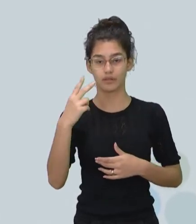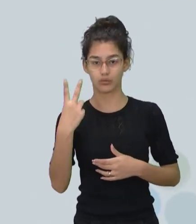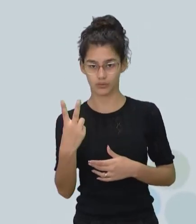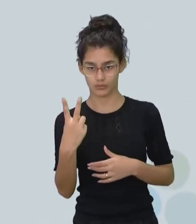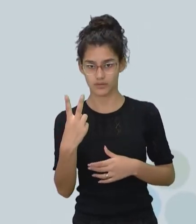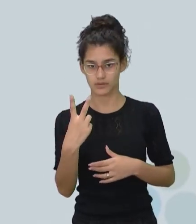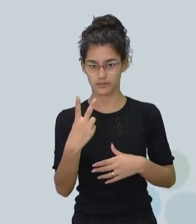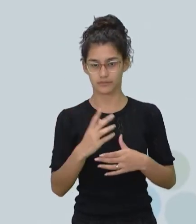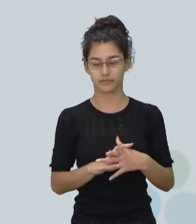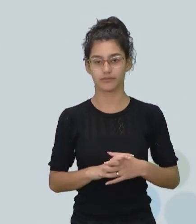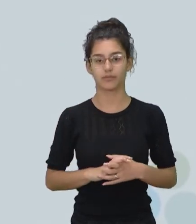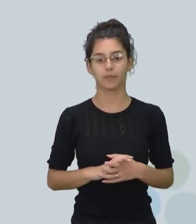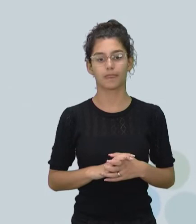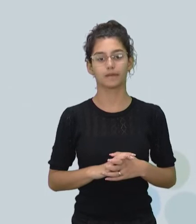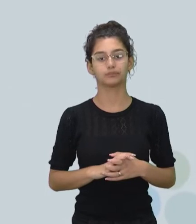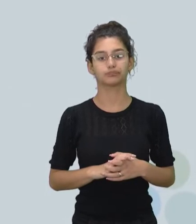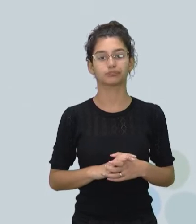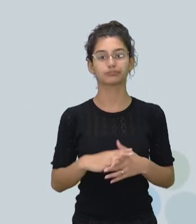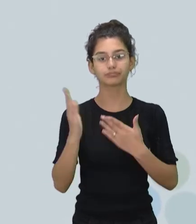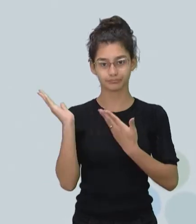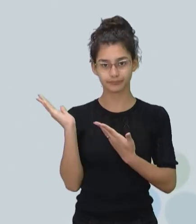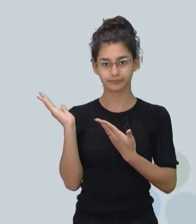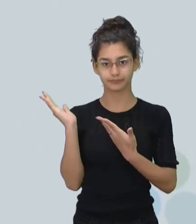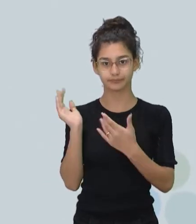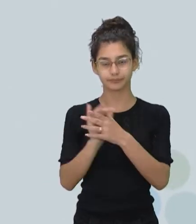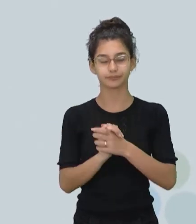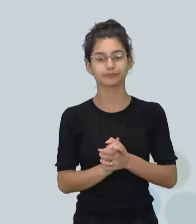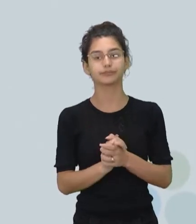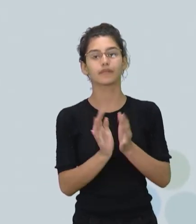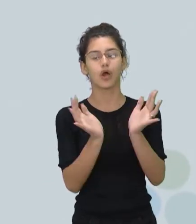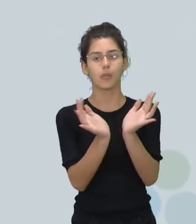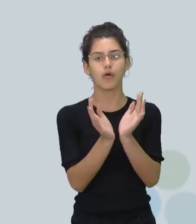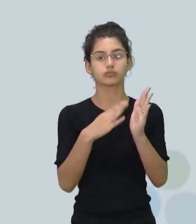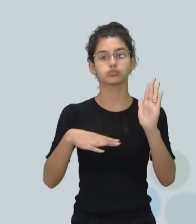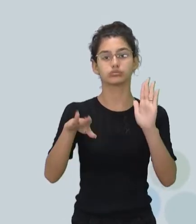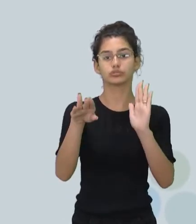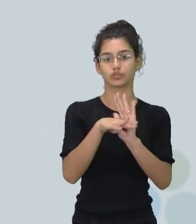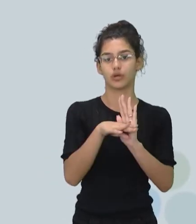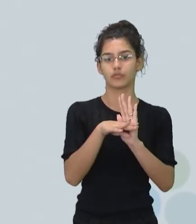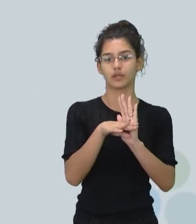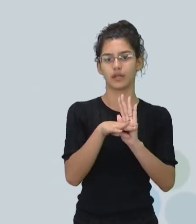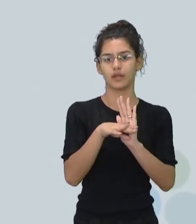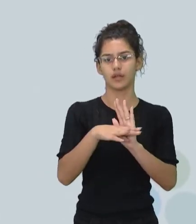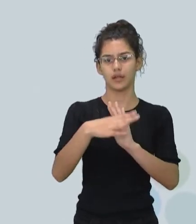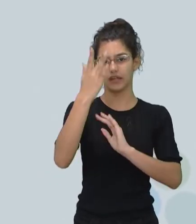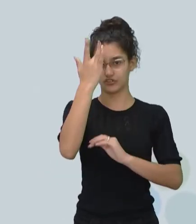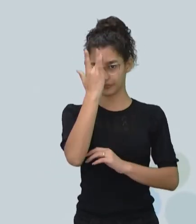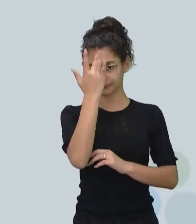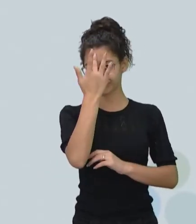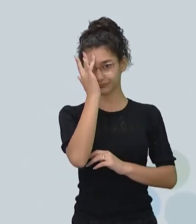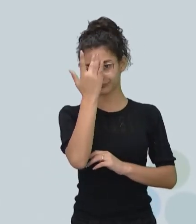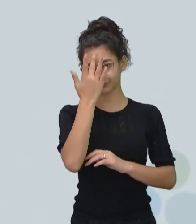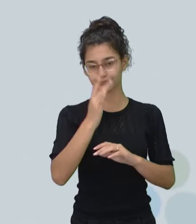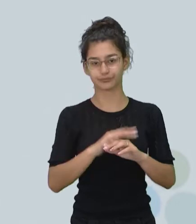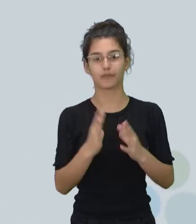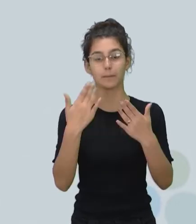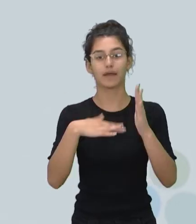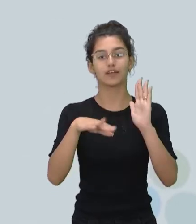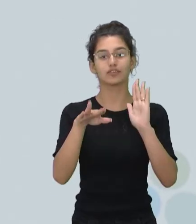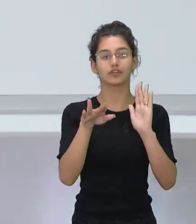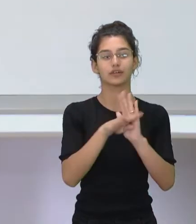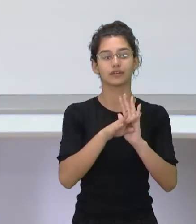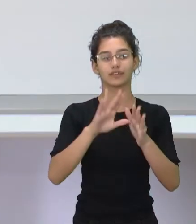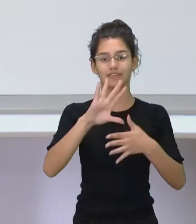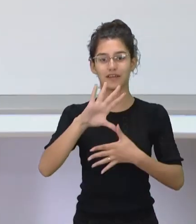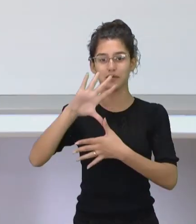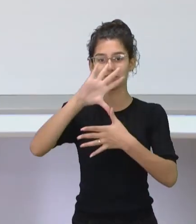1492, Cristóvão Colombo e sua frota acreditam ter chegado nas Índias. Ele pensou que chegou nas Índias, mas ele chegou nas